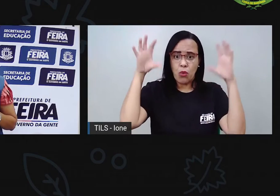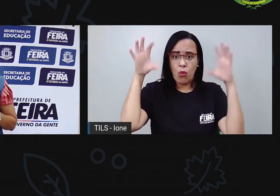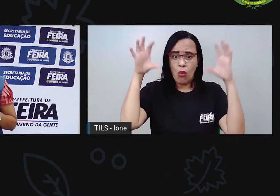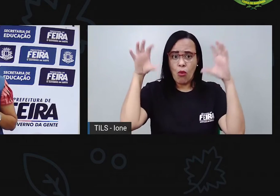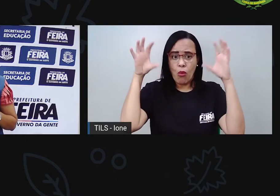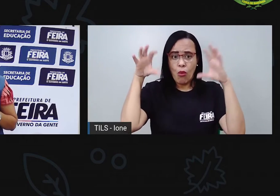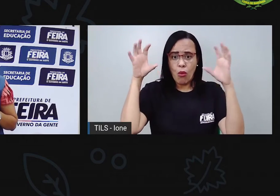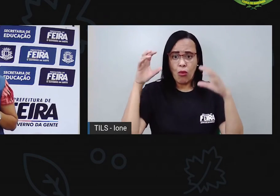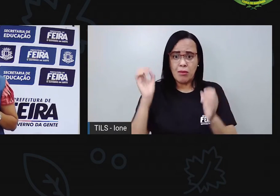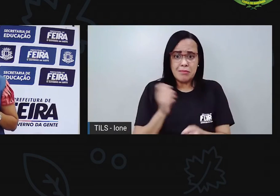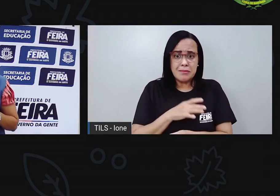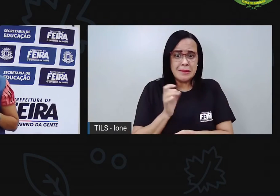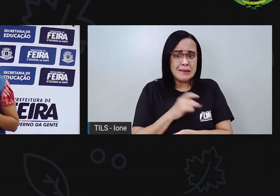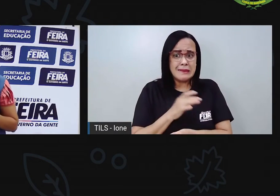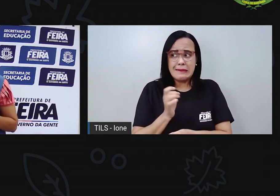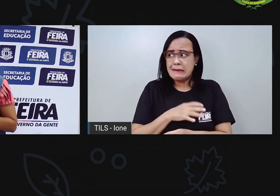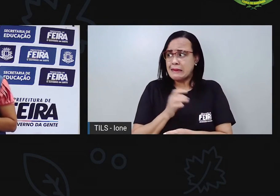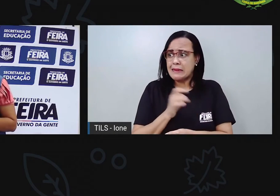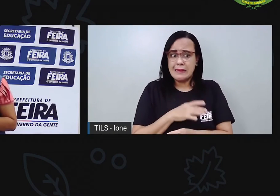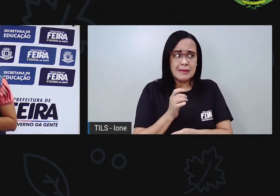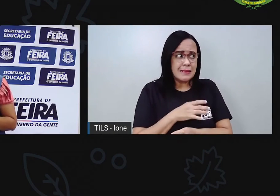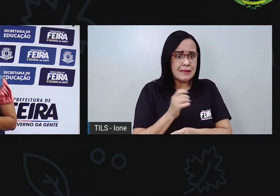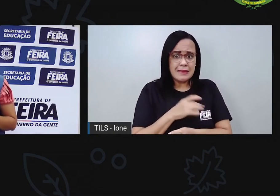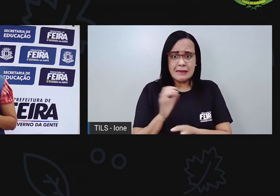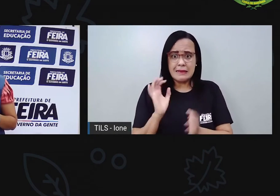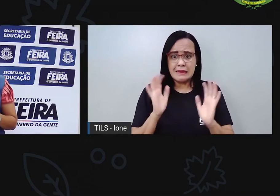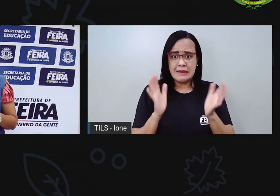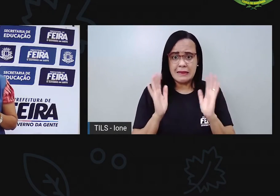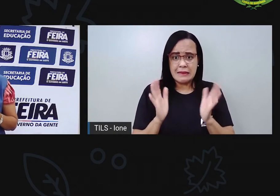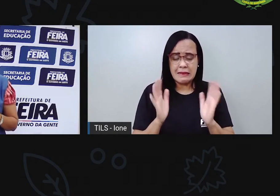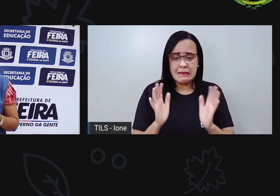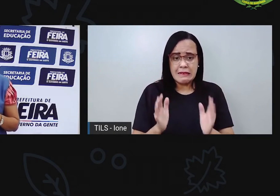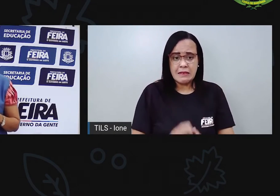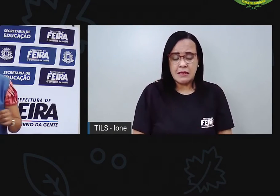estou com medo os